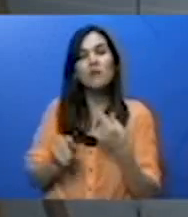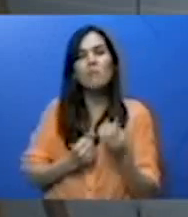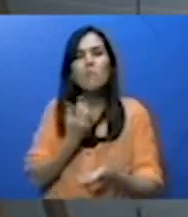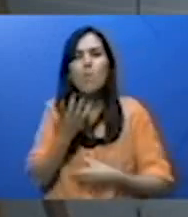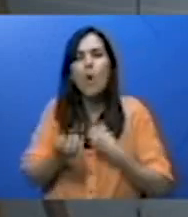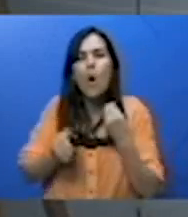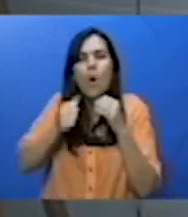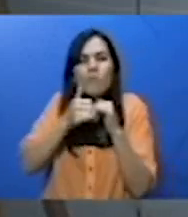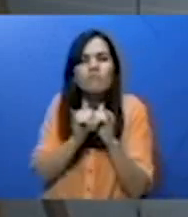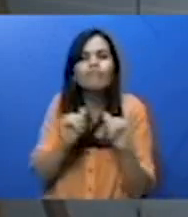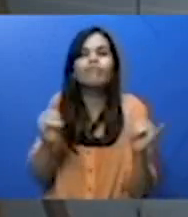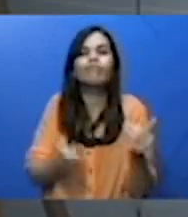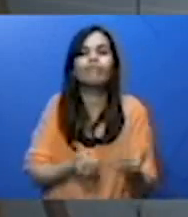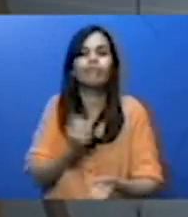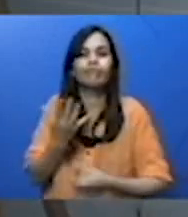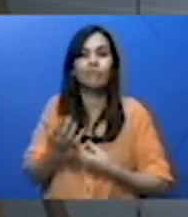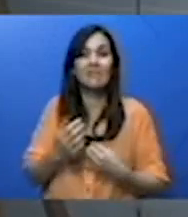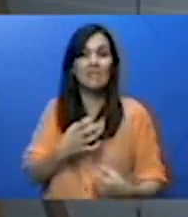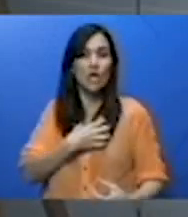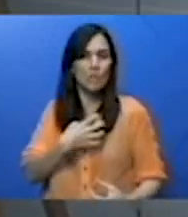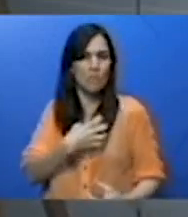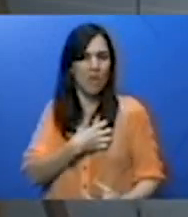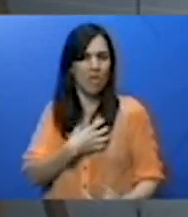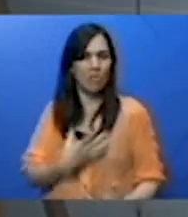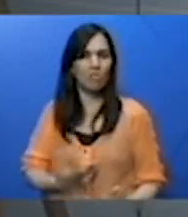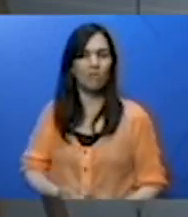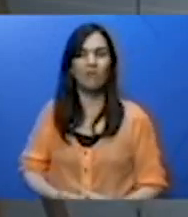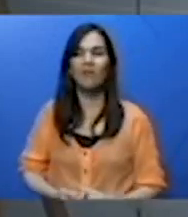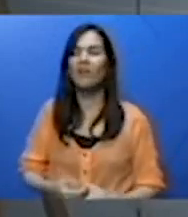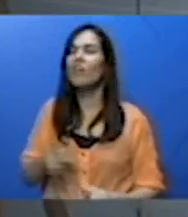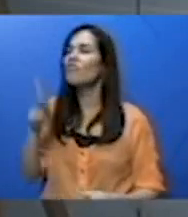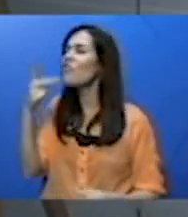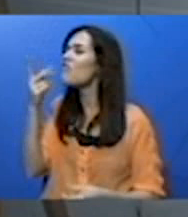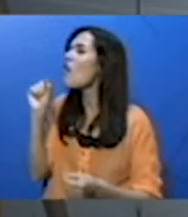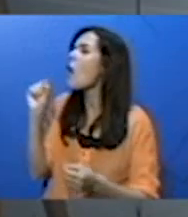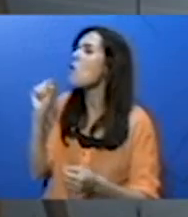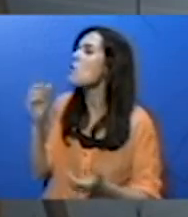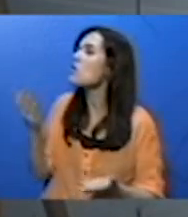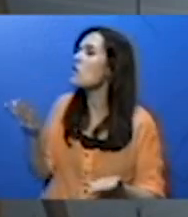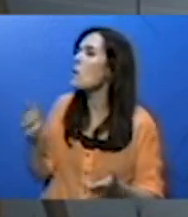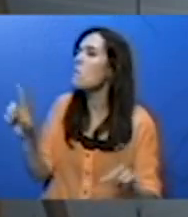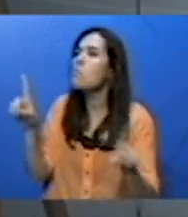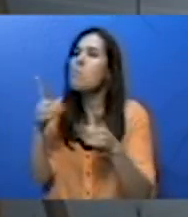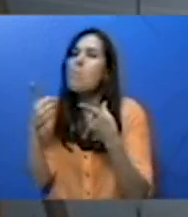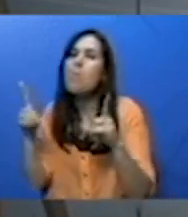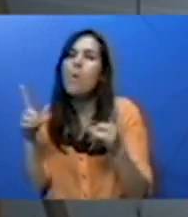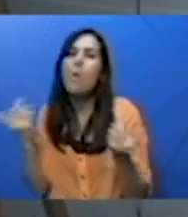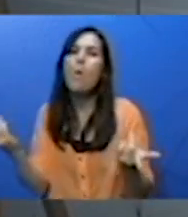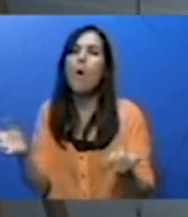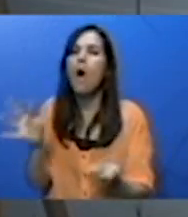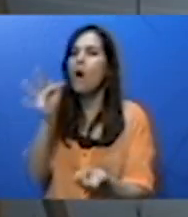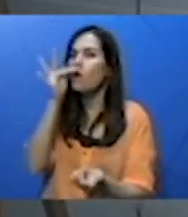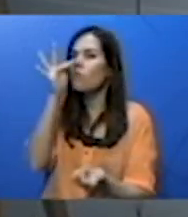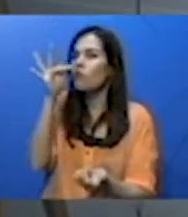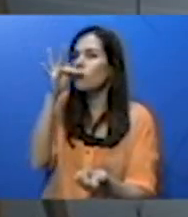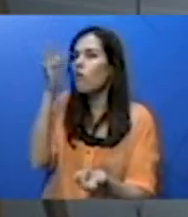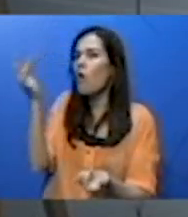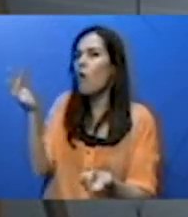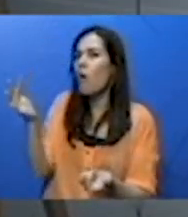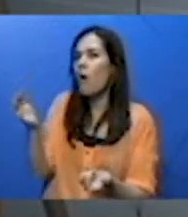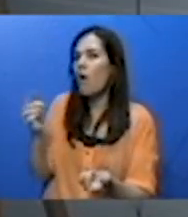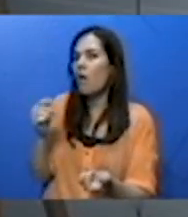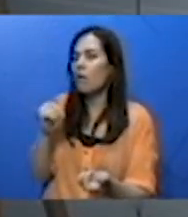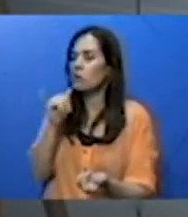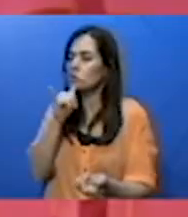né? Clarinha, o seu poema é sobre o quê? Vai falar sobre o quê? Sobre flores, sobre música, sobre tristeza, alegria. O que que você